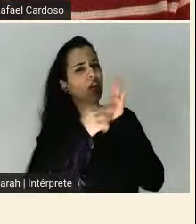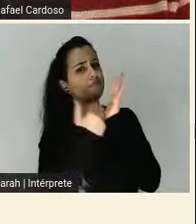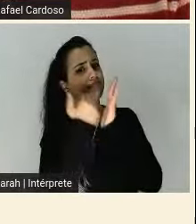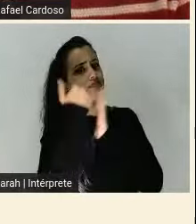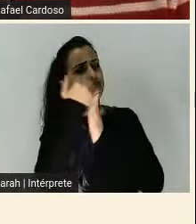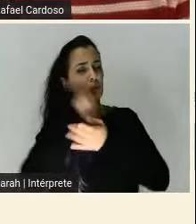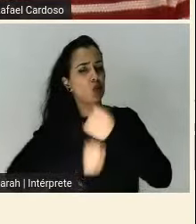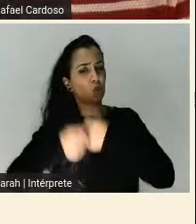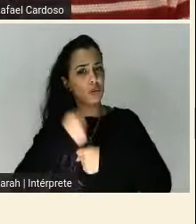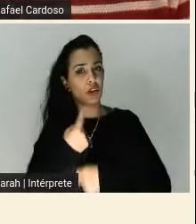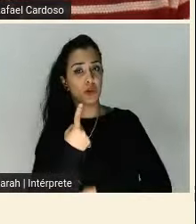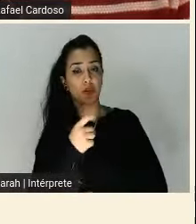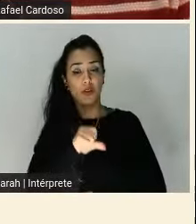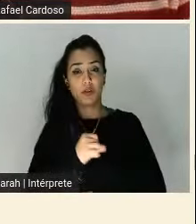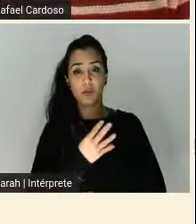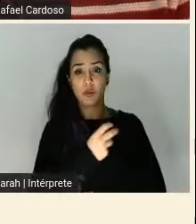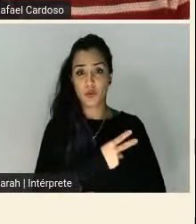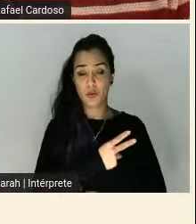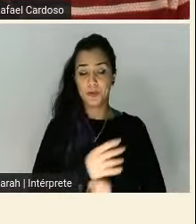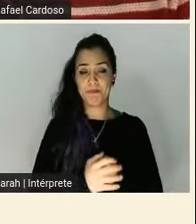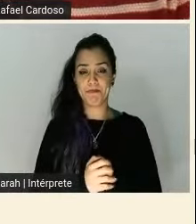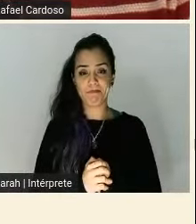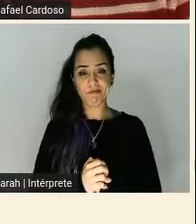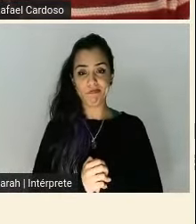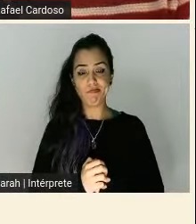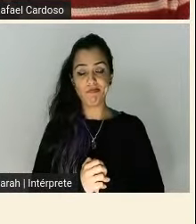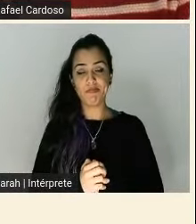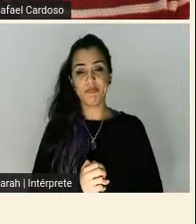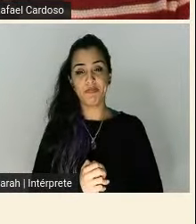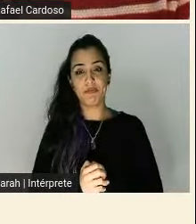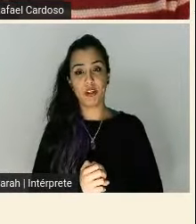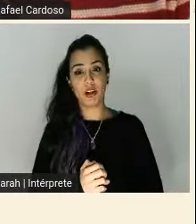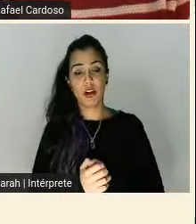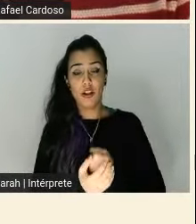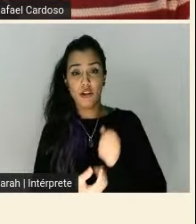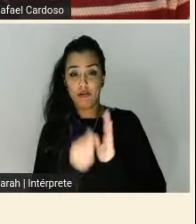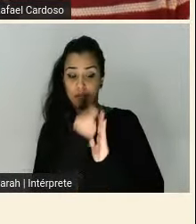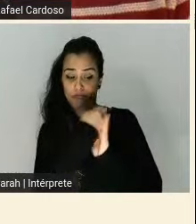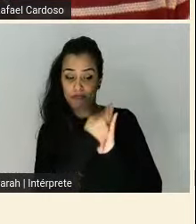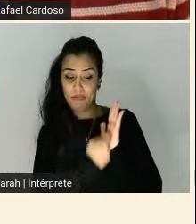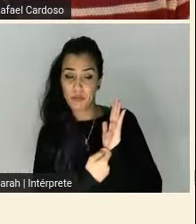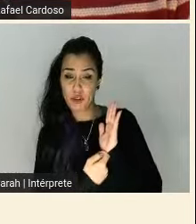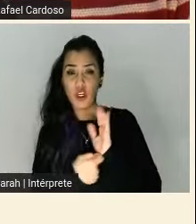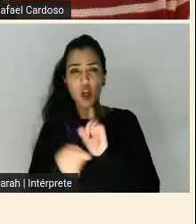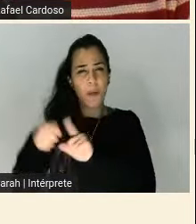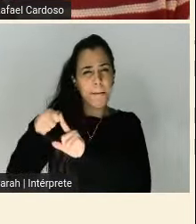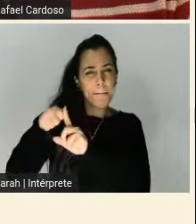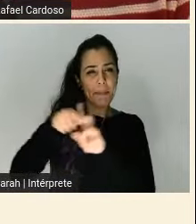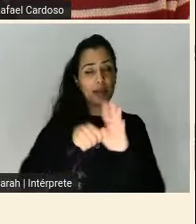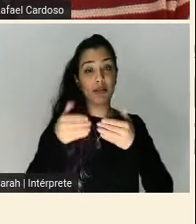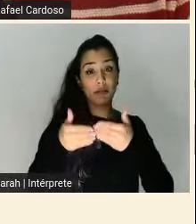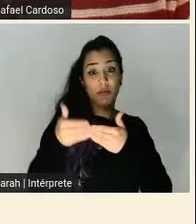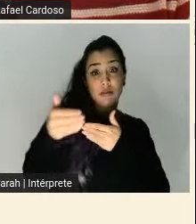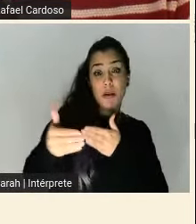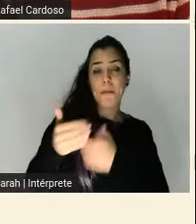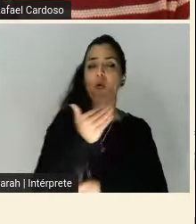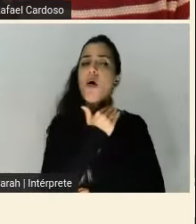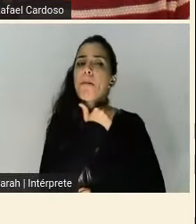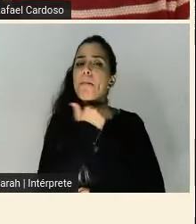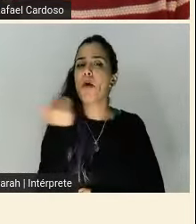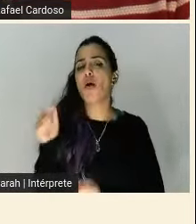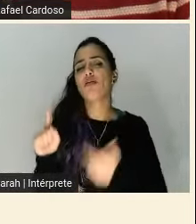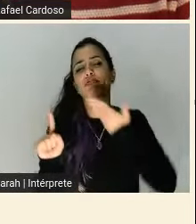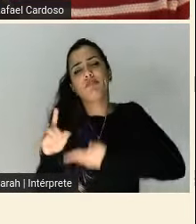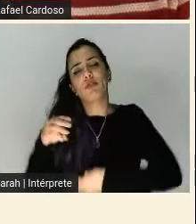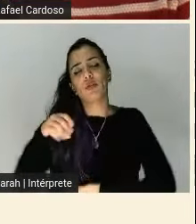1942. Por ser escrito nos meses que se seguiram à morte de Mário, é natural que o livro guardasse certa postura